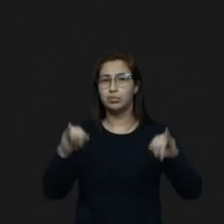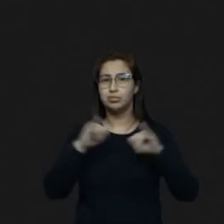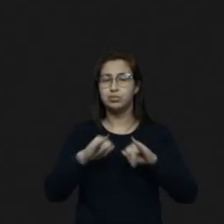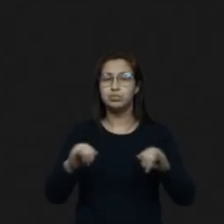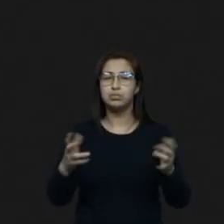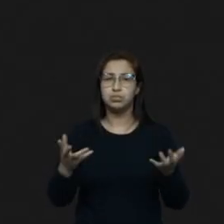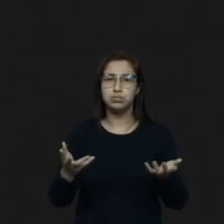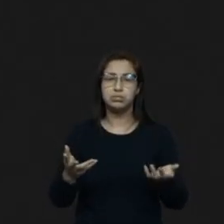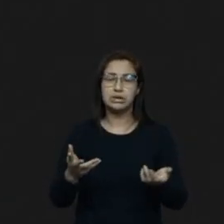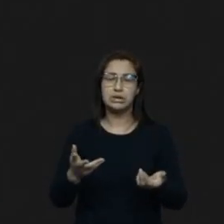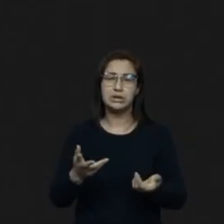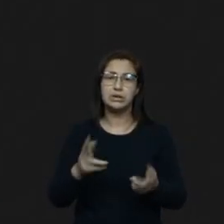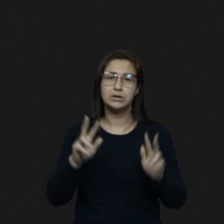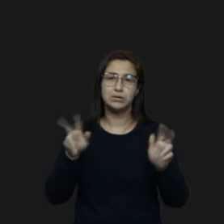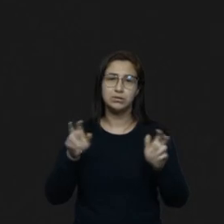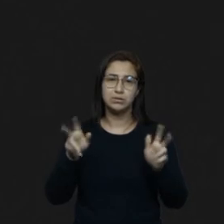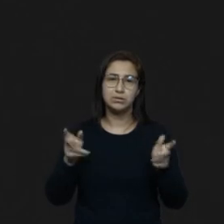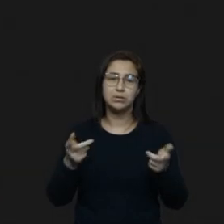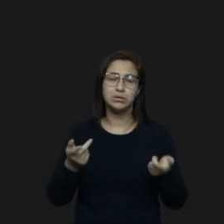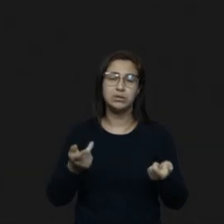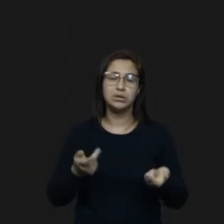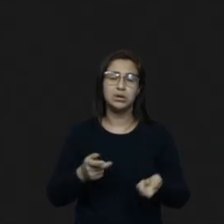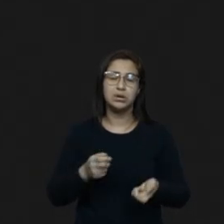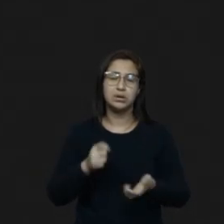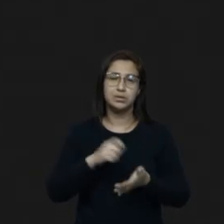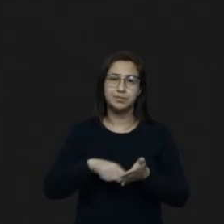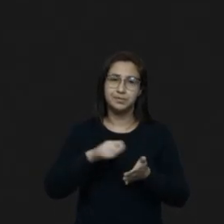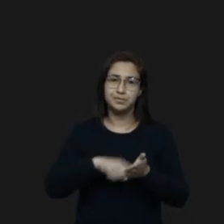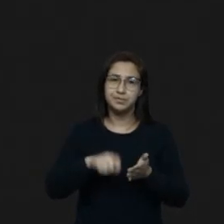ventile mais, fale mais sobre o assunto, escreva mais,